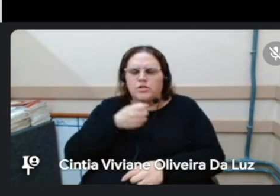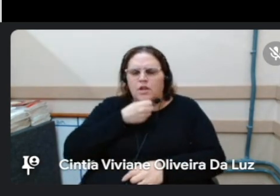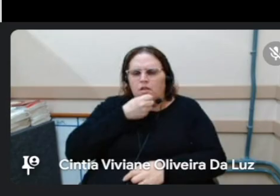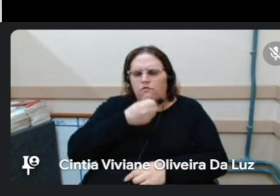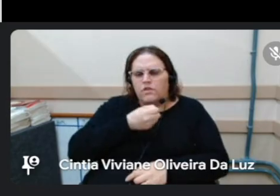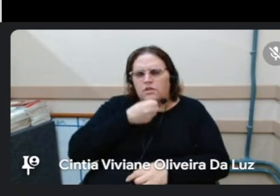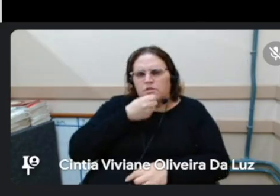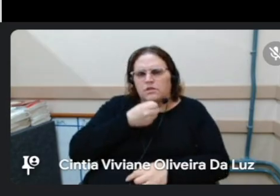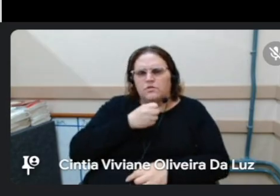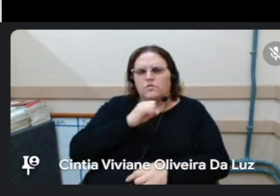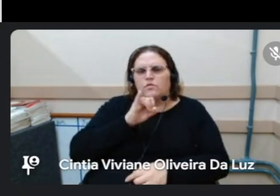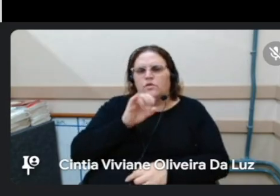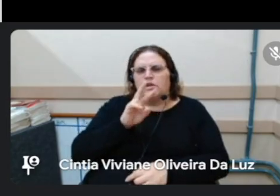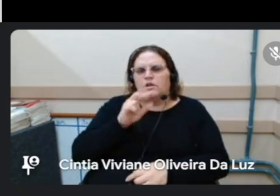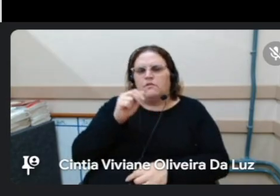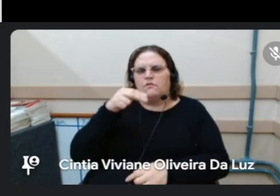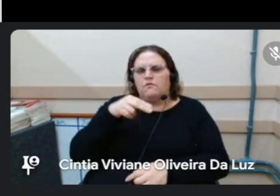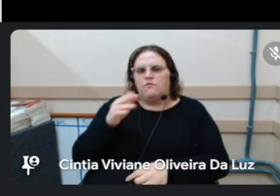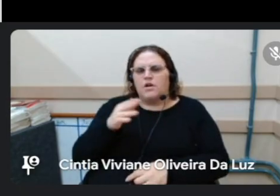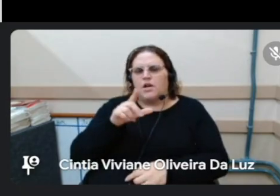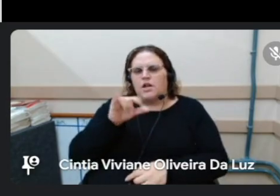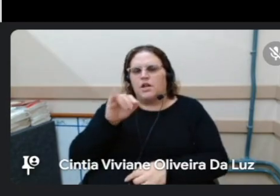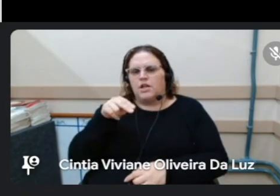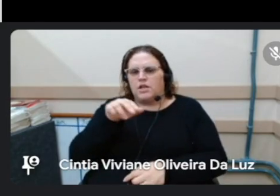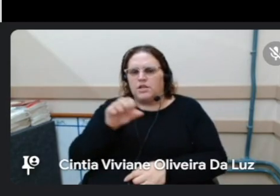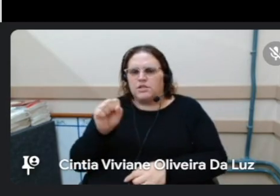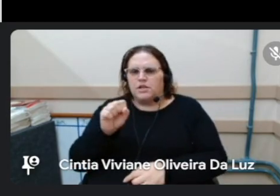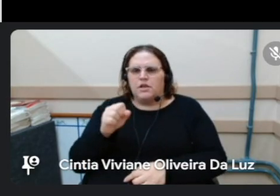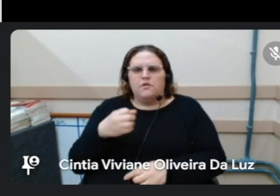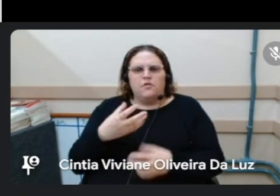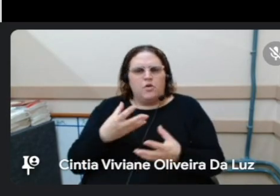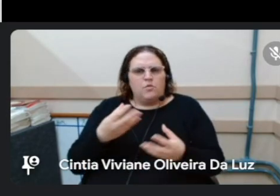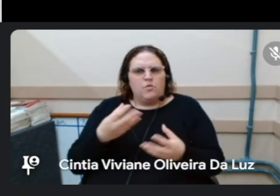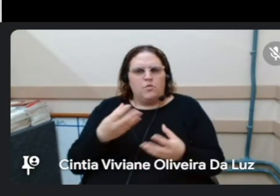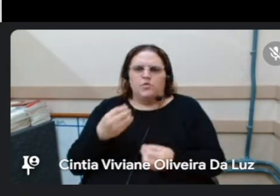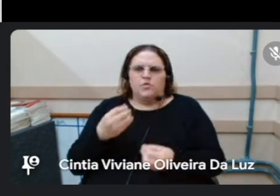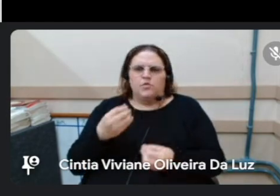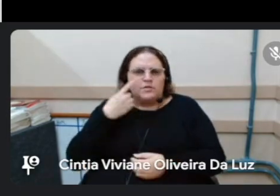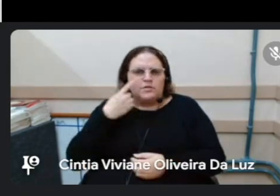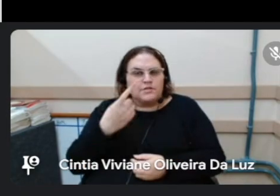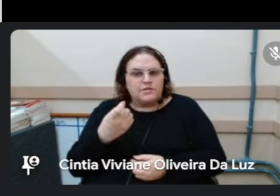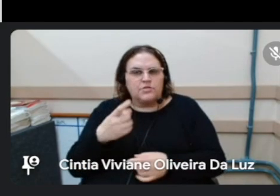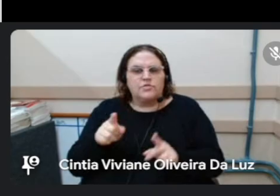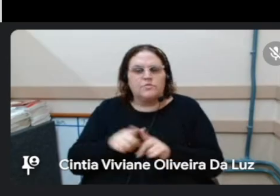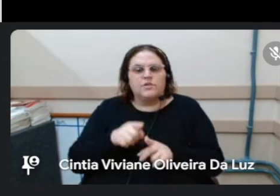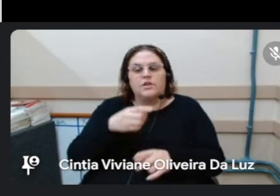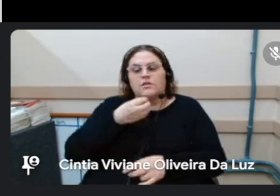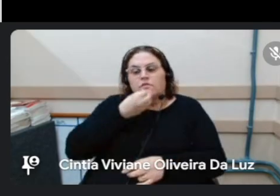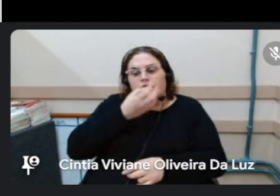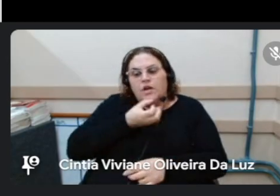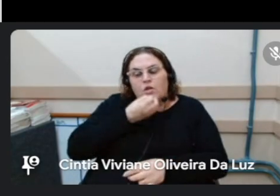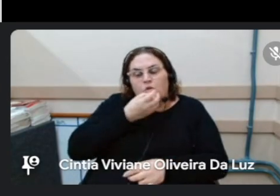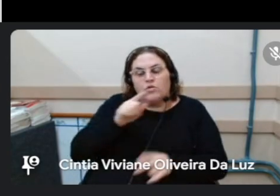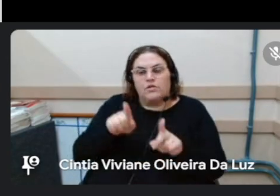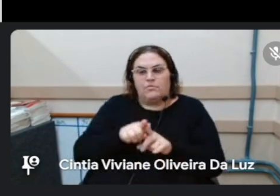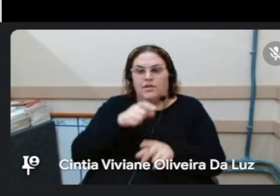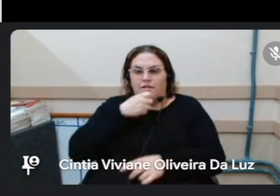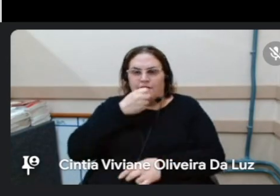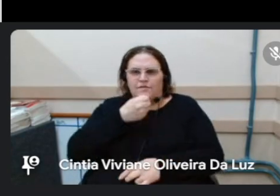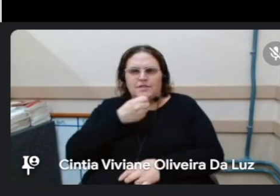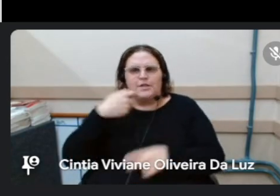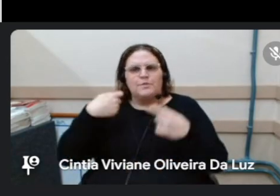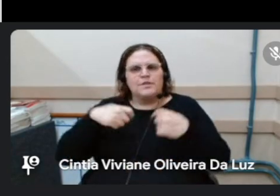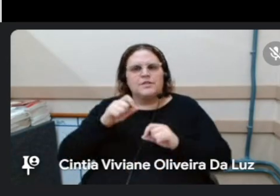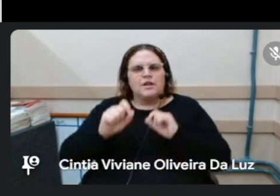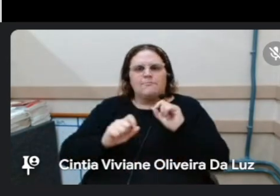Lins e foi veio muito calhar porque ele falou na entrevista que ele precisa de milhares de engajamentos e